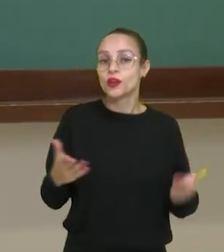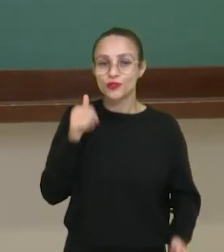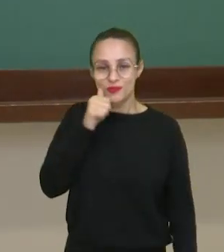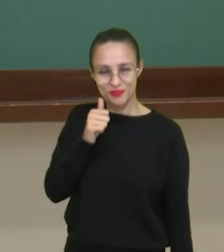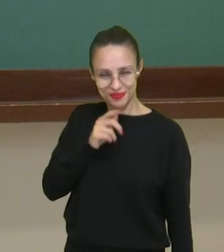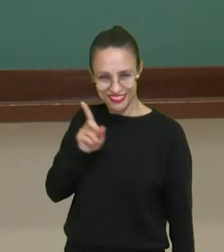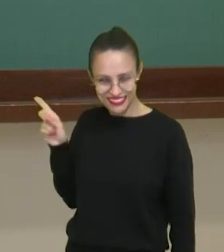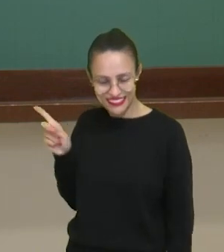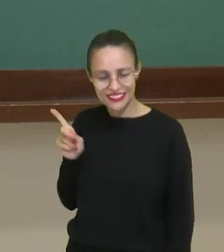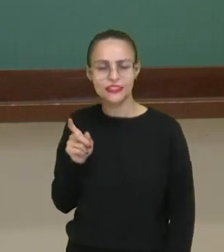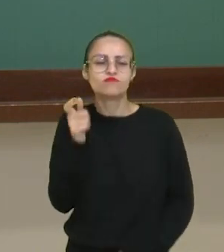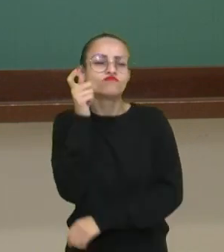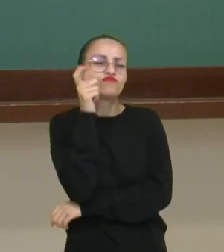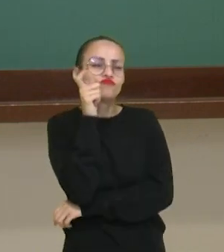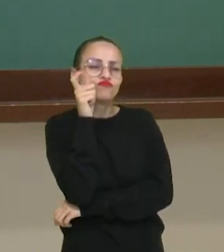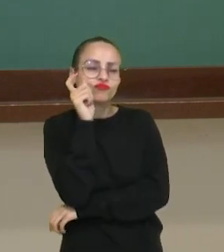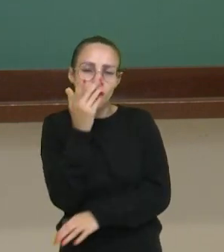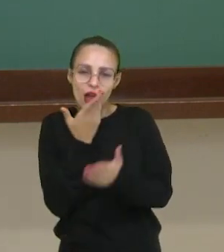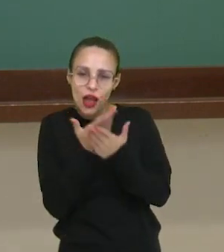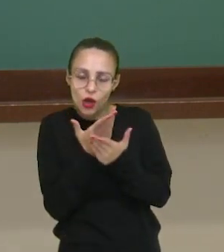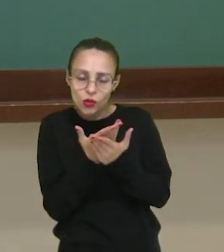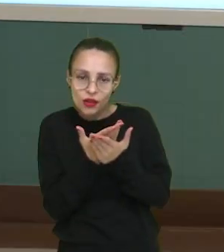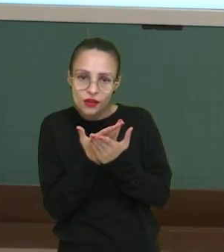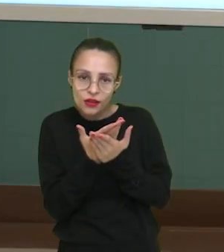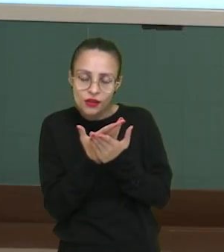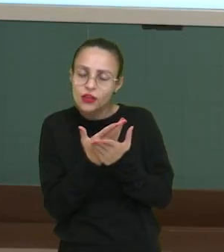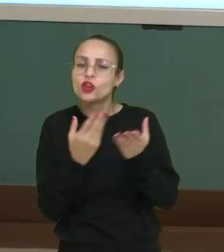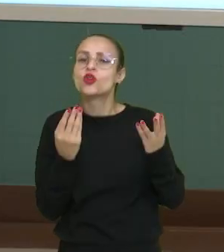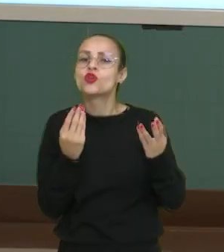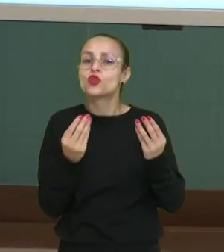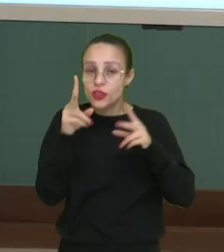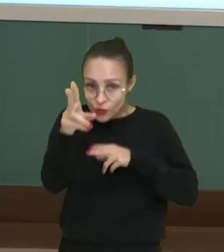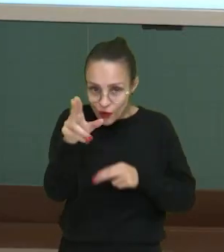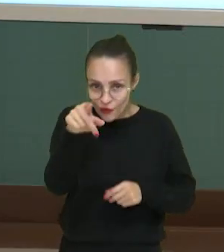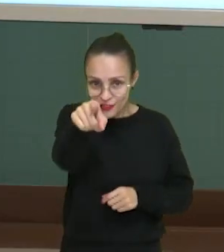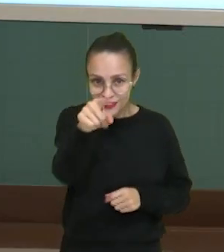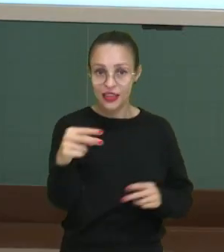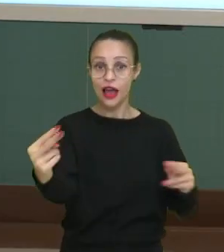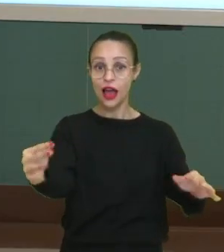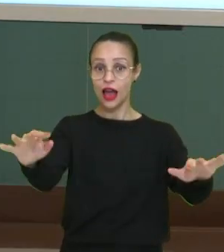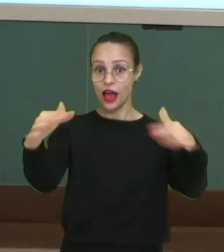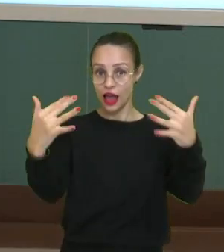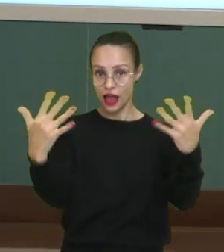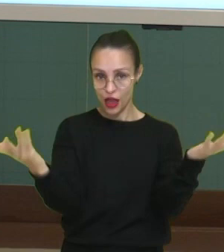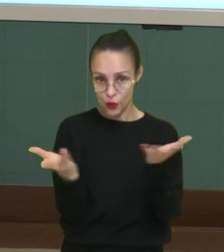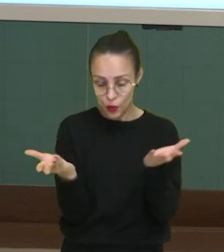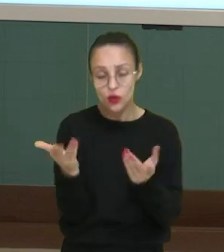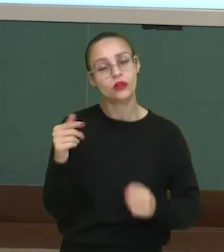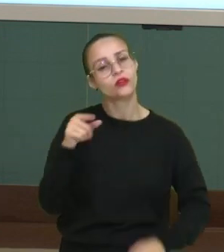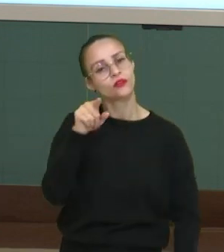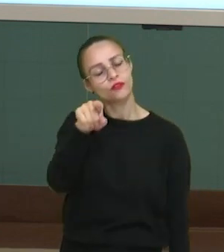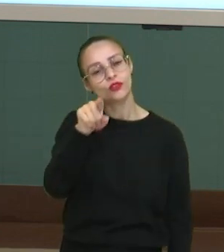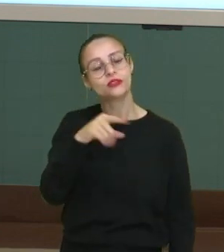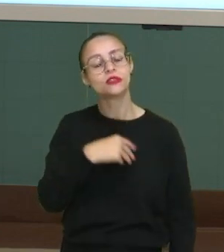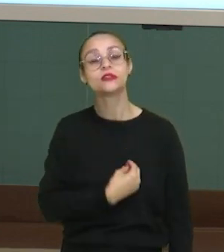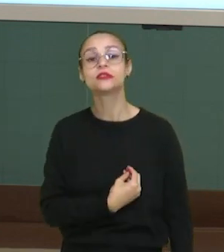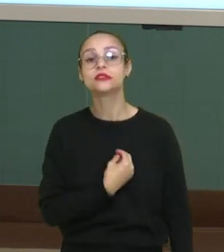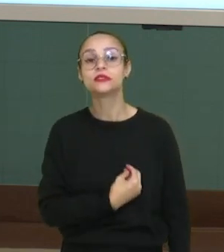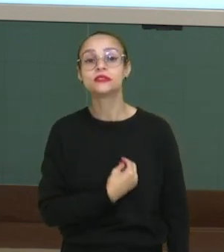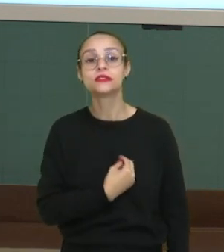menininha estava assistindo a aula no computador, como você está assistindo essa aula agora, você